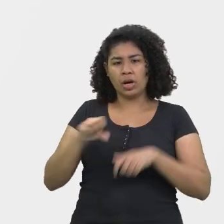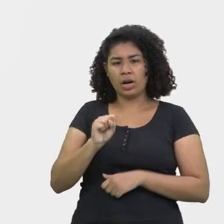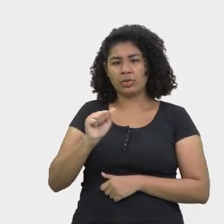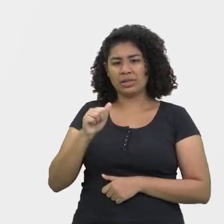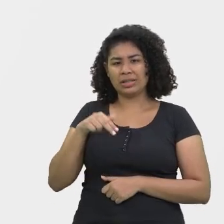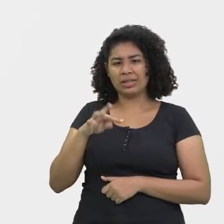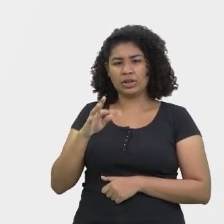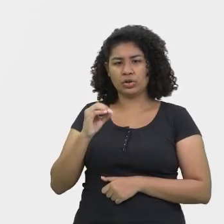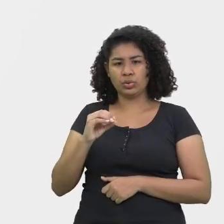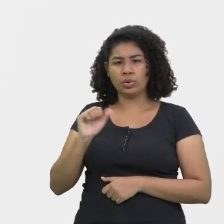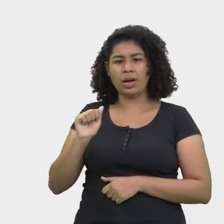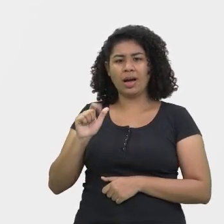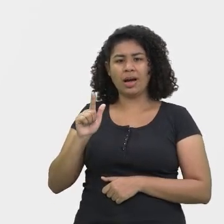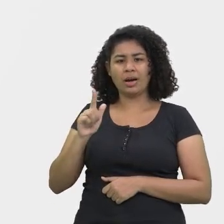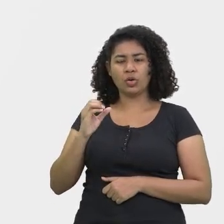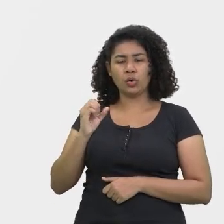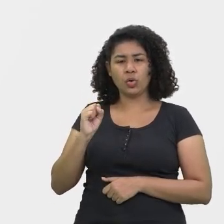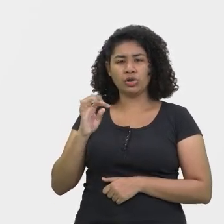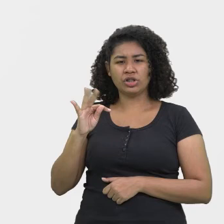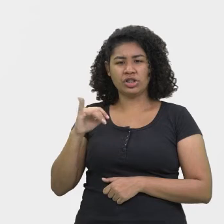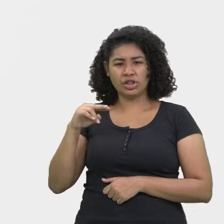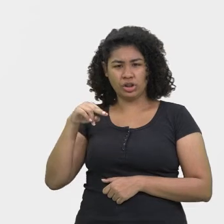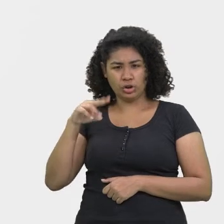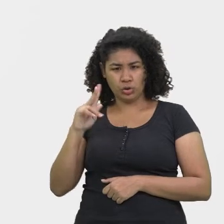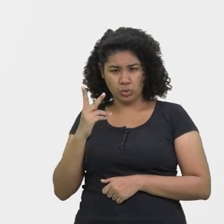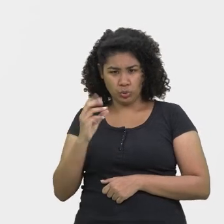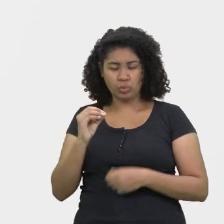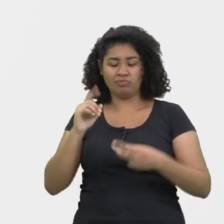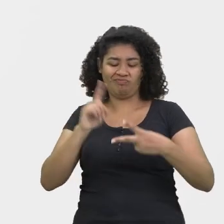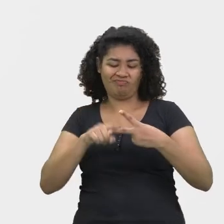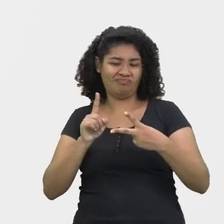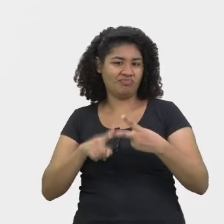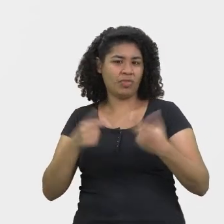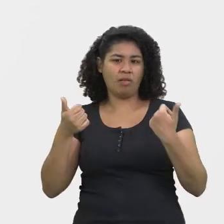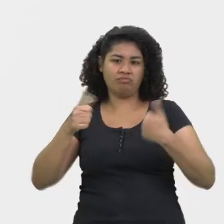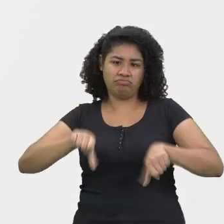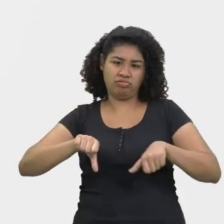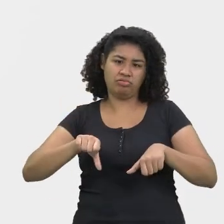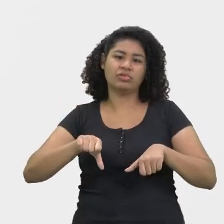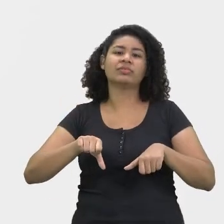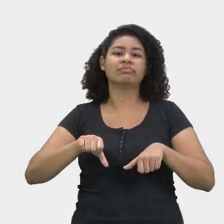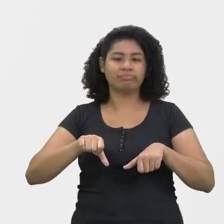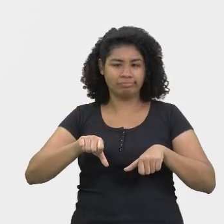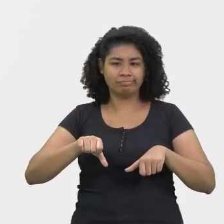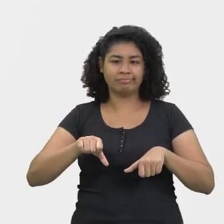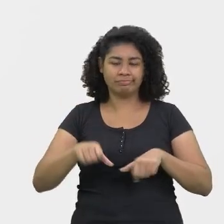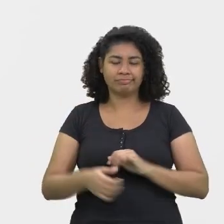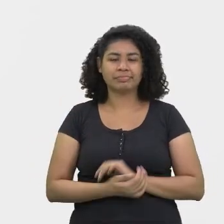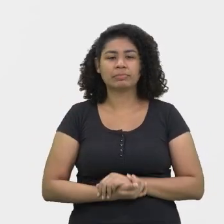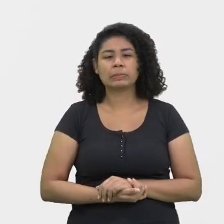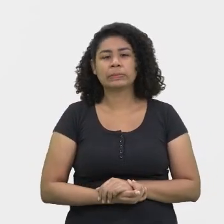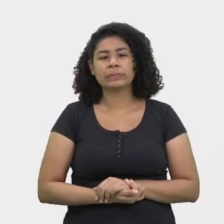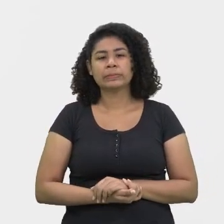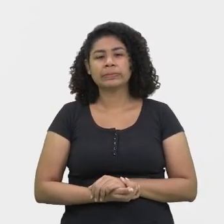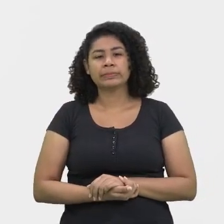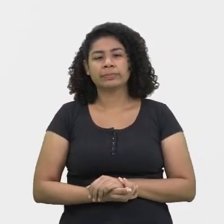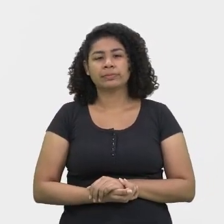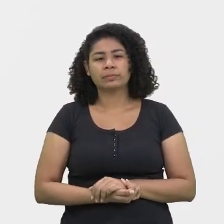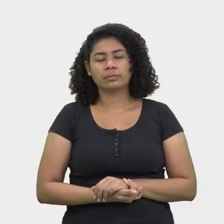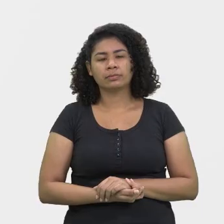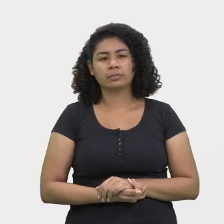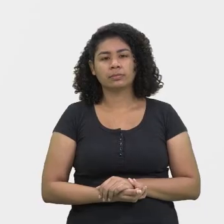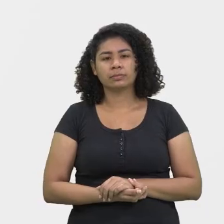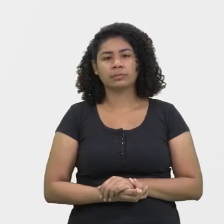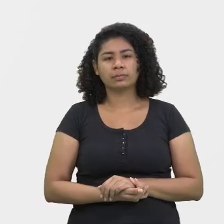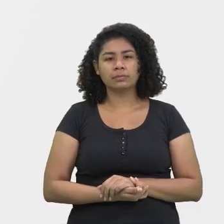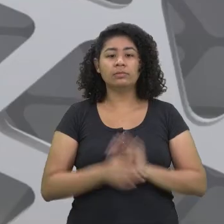na Flórida, fracassada face à derrota imposta pelos espanhóis. No entanto,